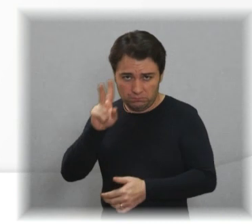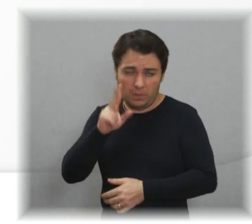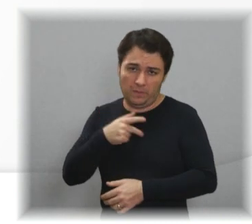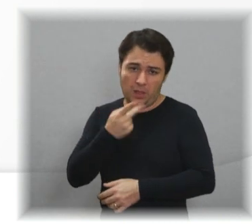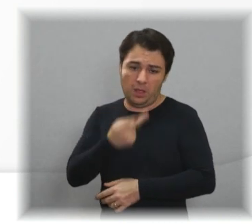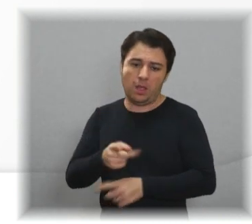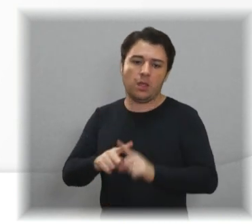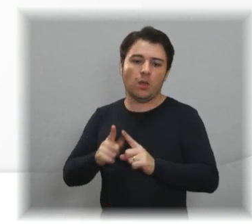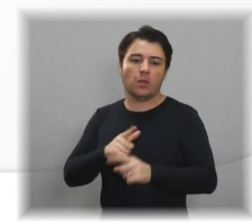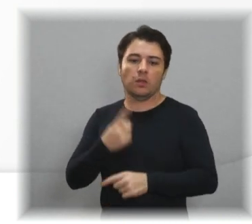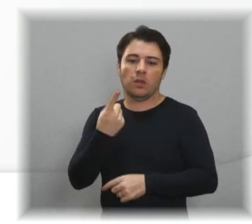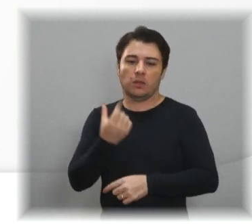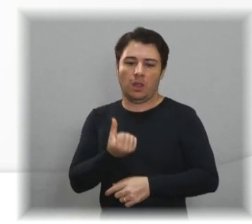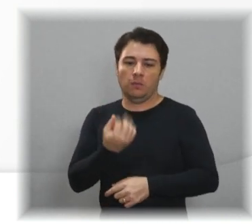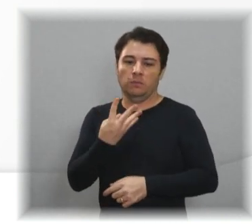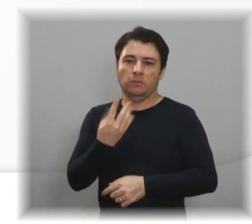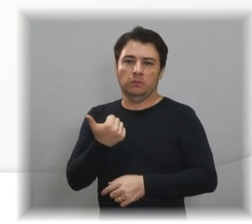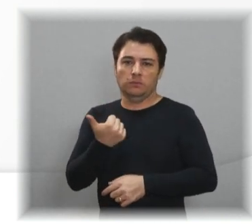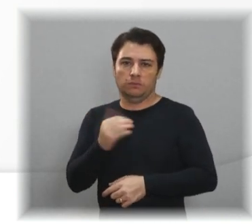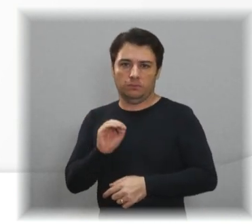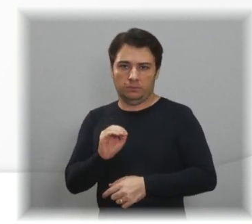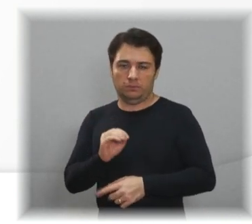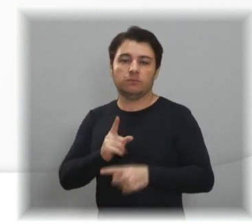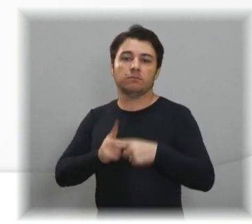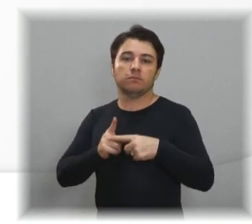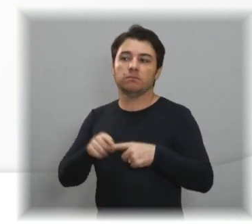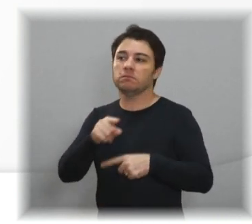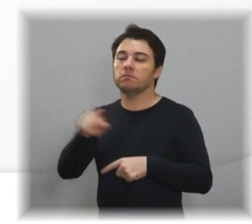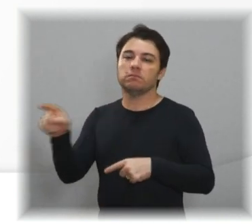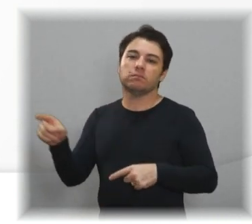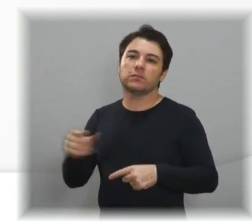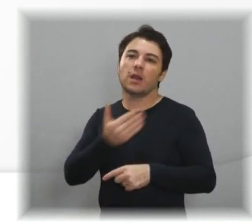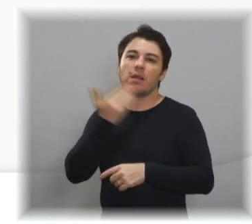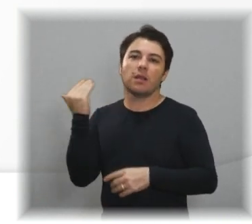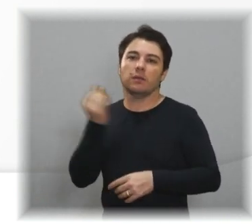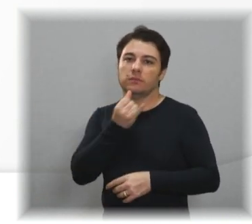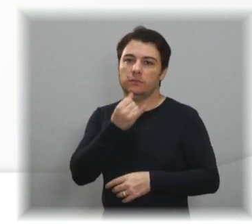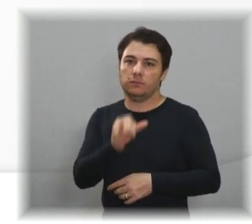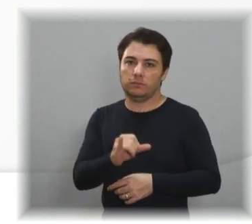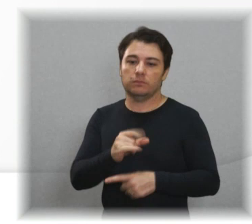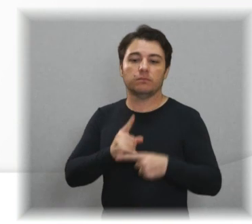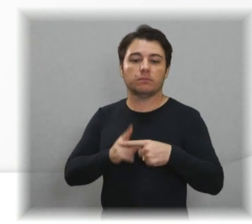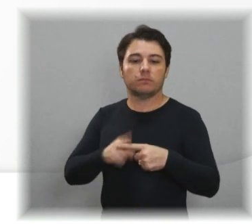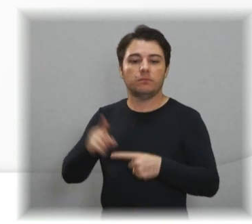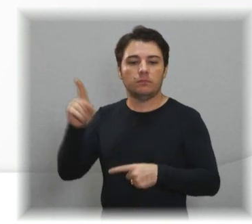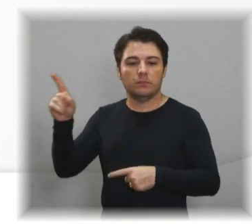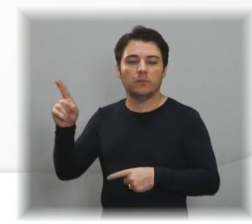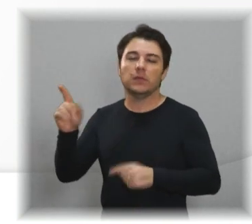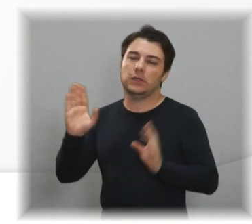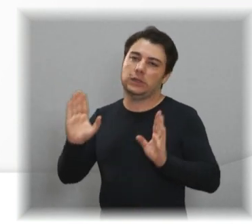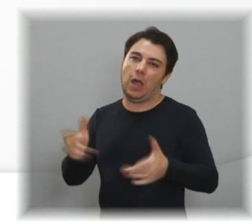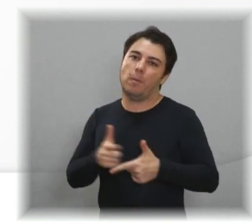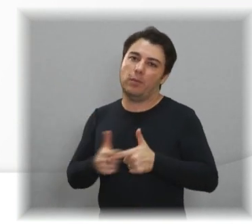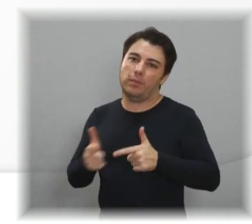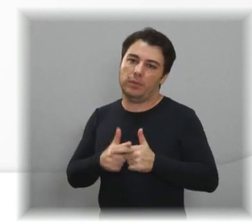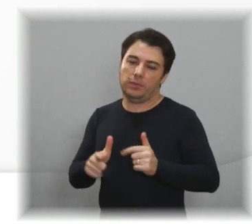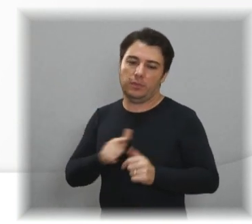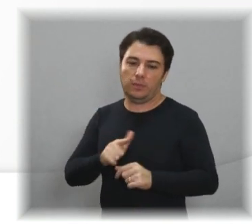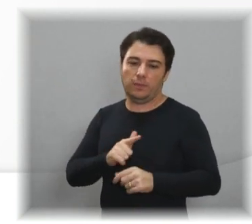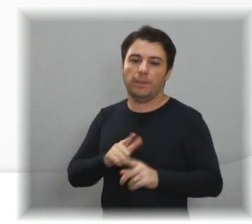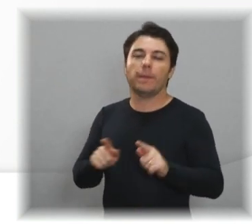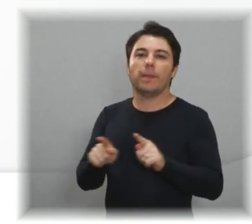então nós tivemos 16.500 interrompido e hora que eu saio são oito ocorrência apenas mas que interrompeu 16.000 consumidor